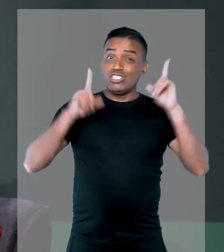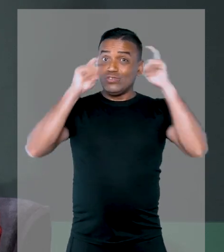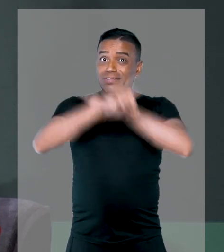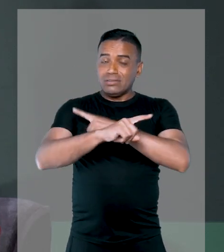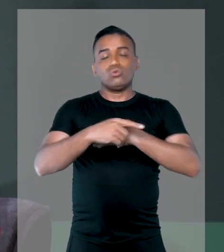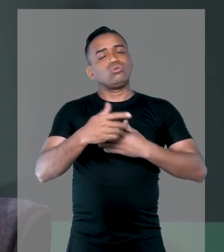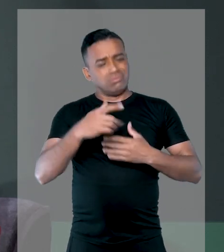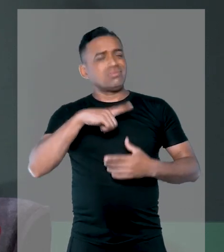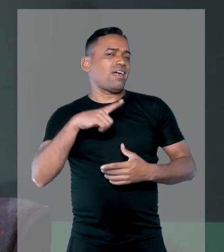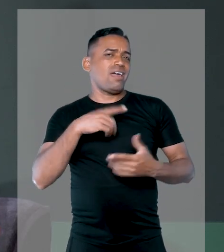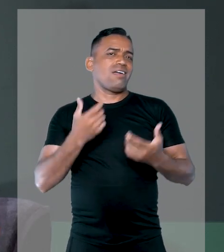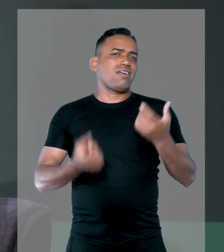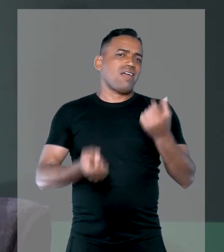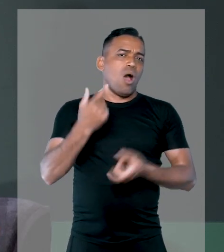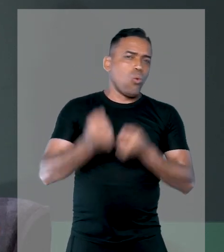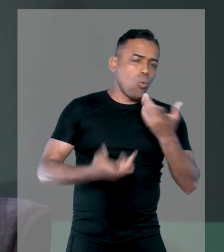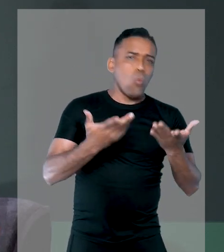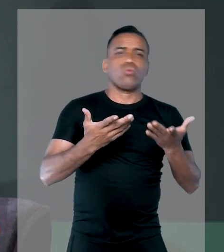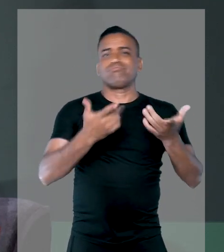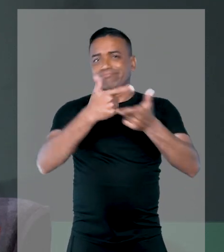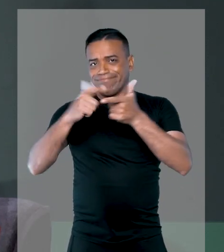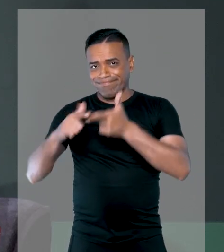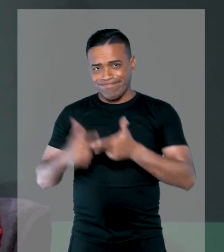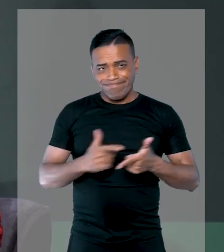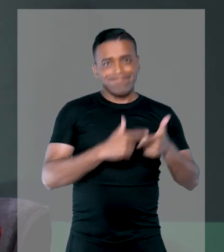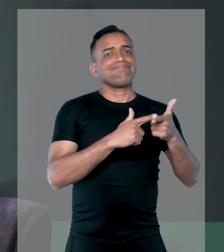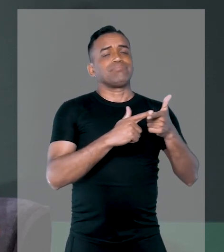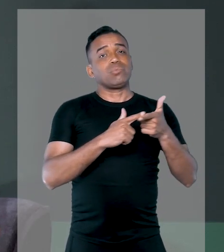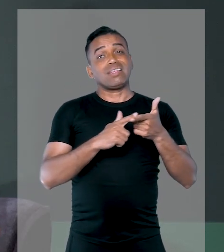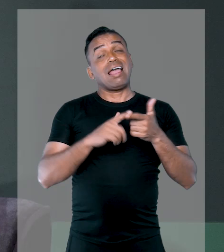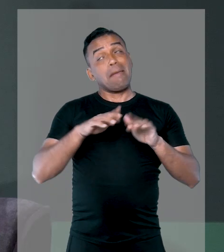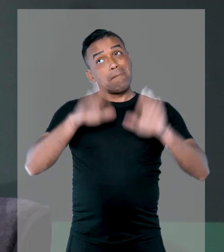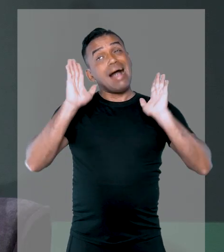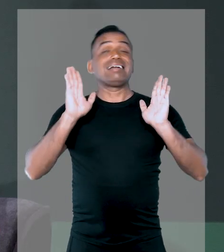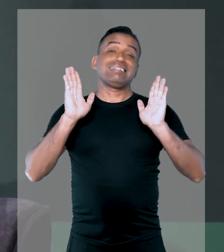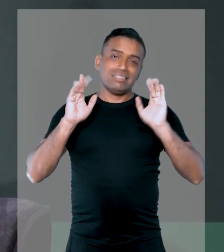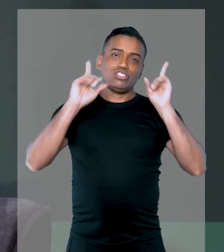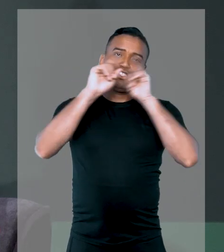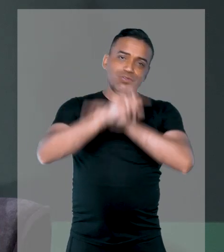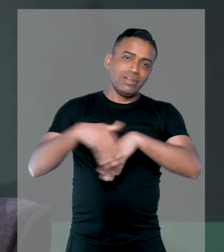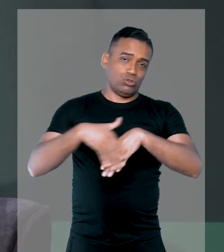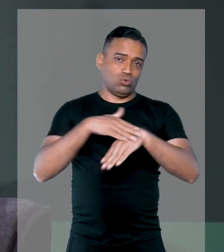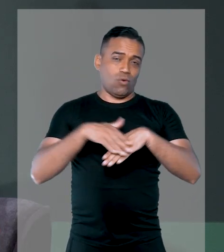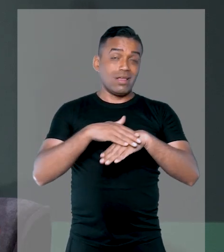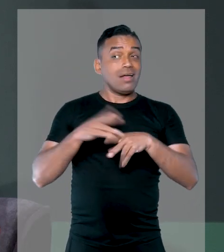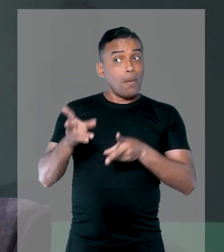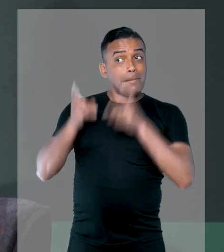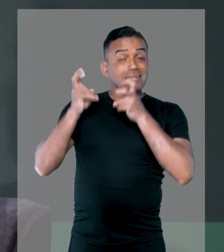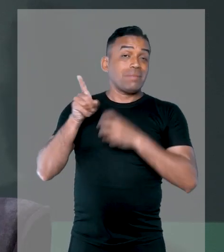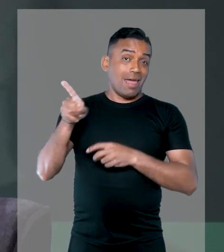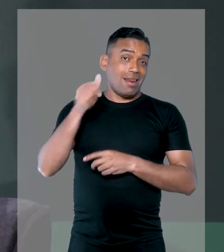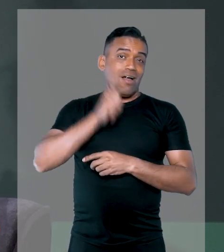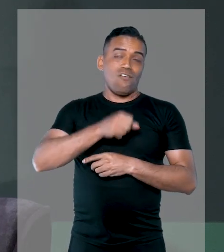tem algumas questões, nem tudo são flores, que são mais difíceis a gente falar. E aí eu percebi que a minha avó